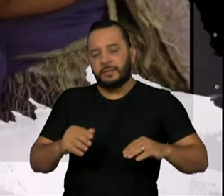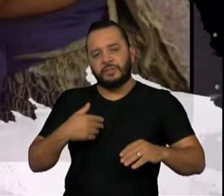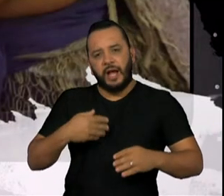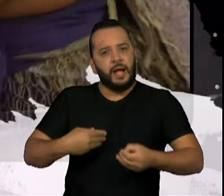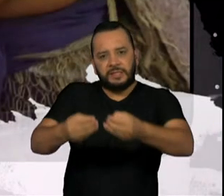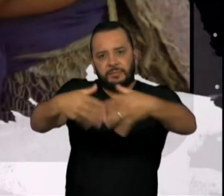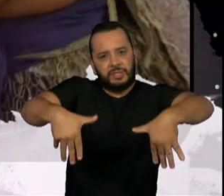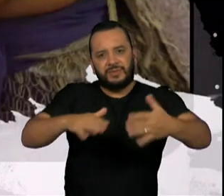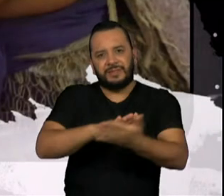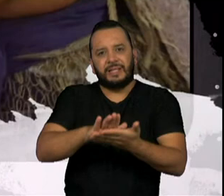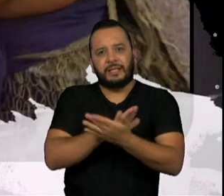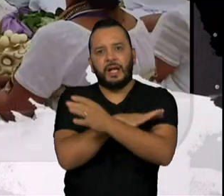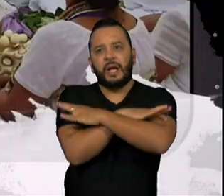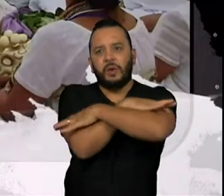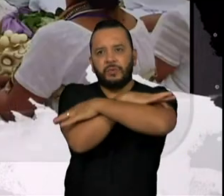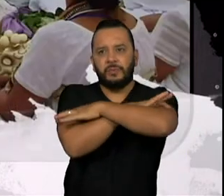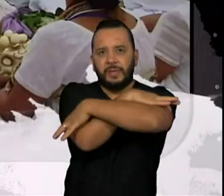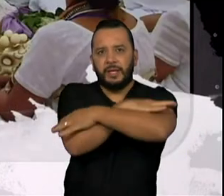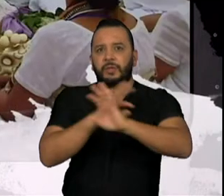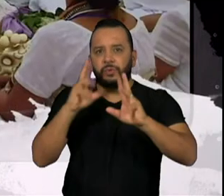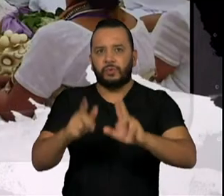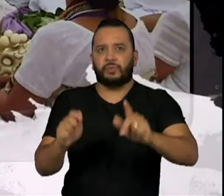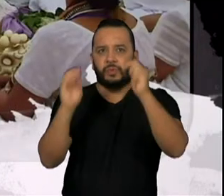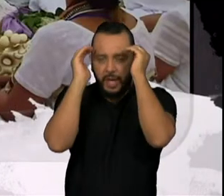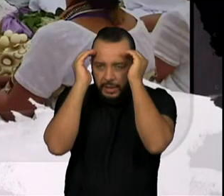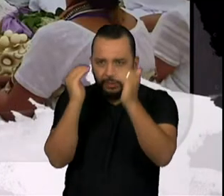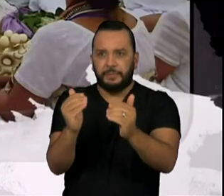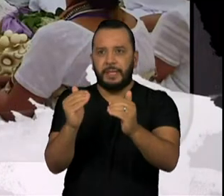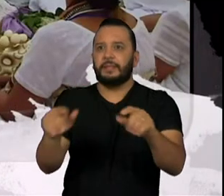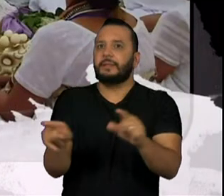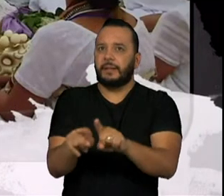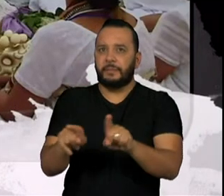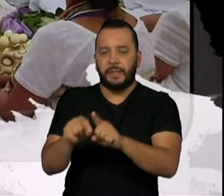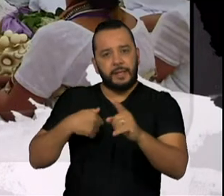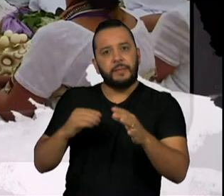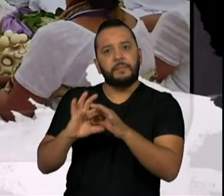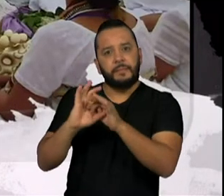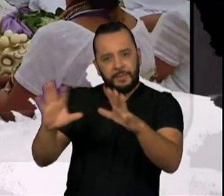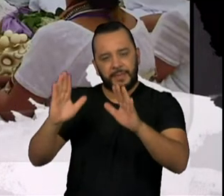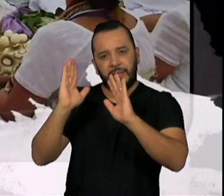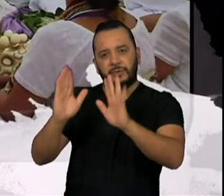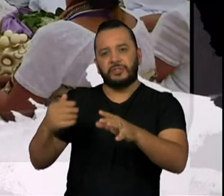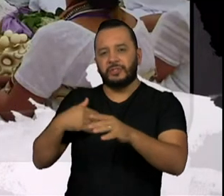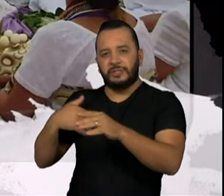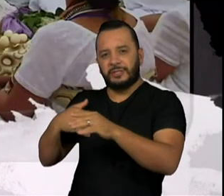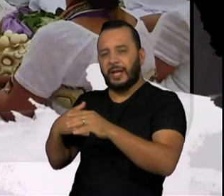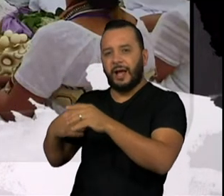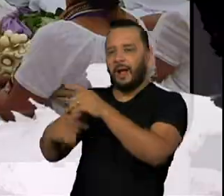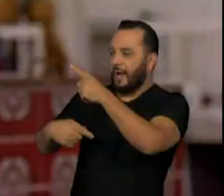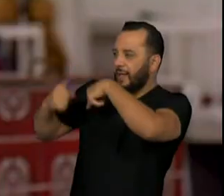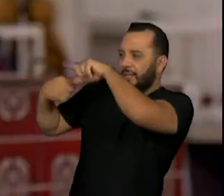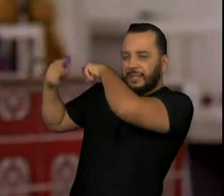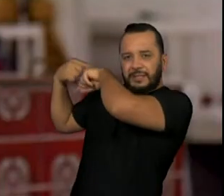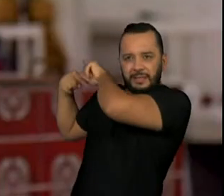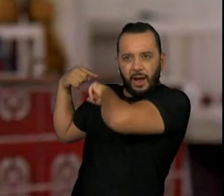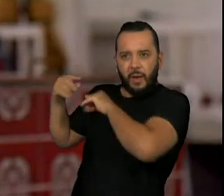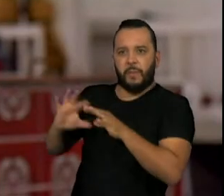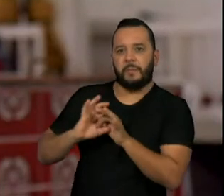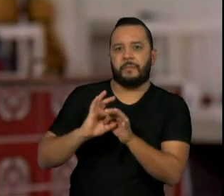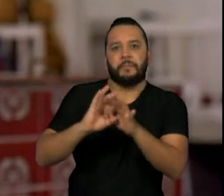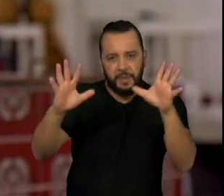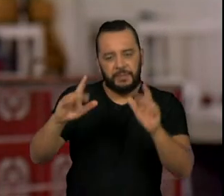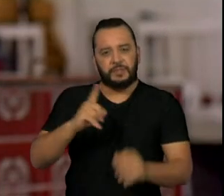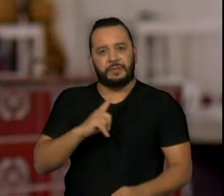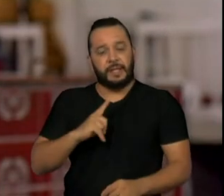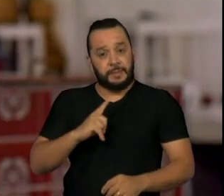candomblé. E tudo é feito com muito respeito e permissão, inclusive da ancestralidade, da própria orixalidade. No candomblé a